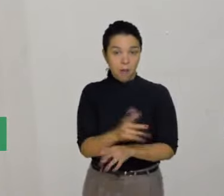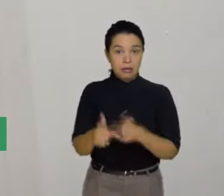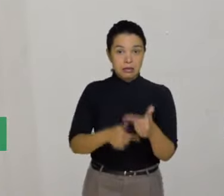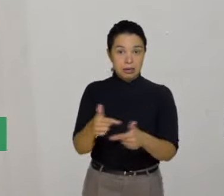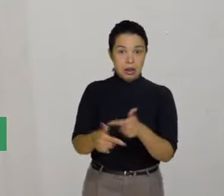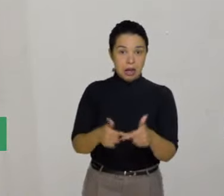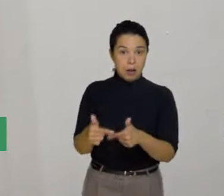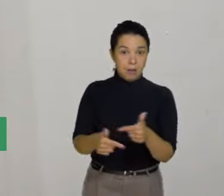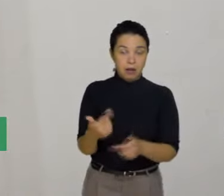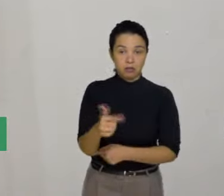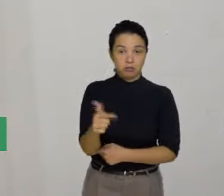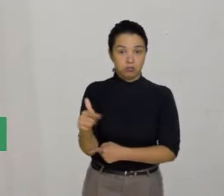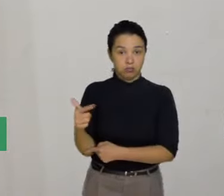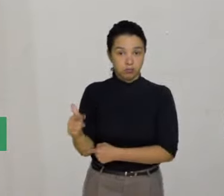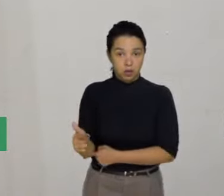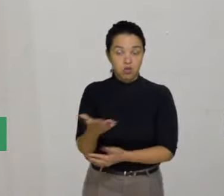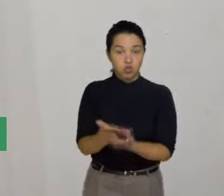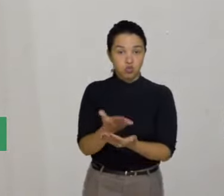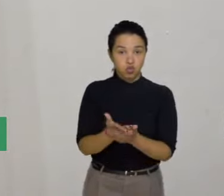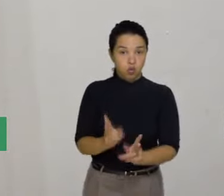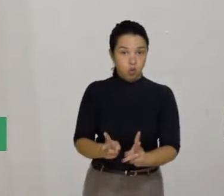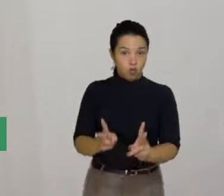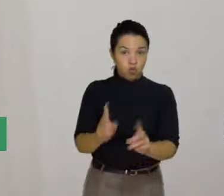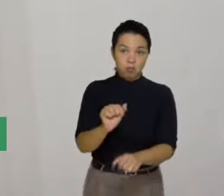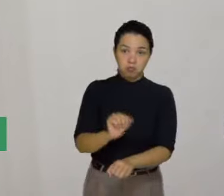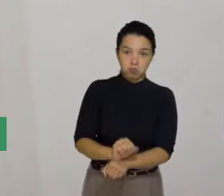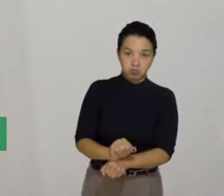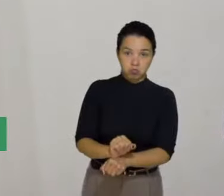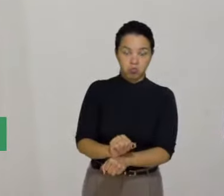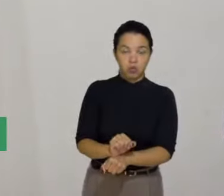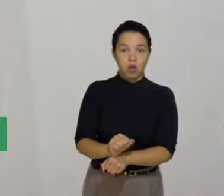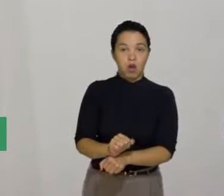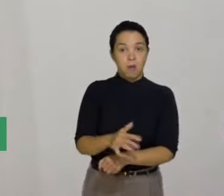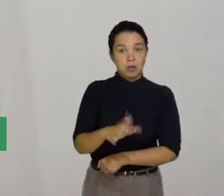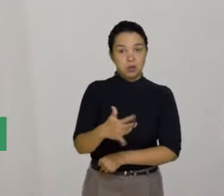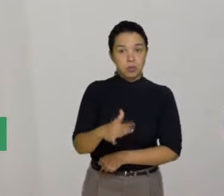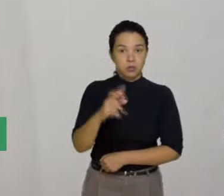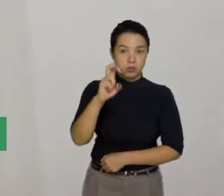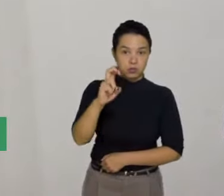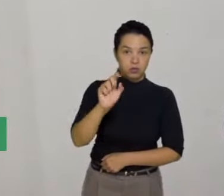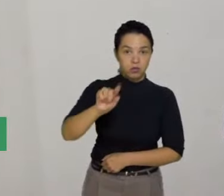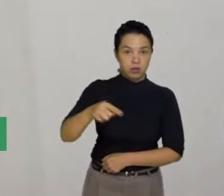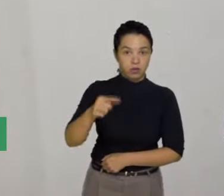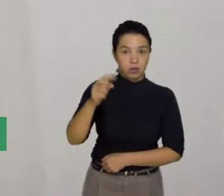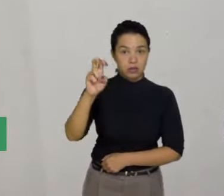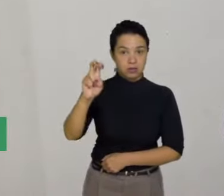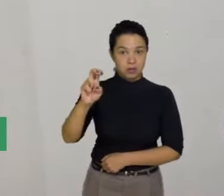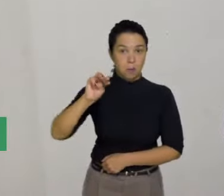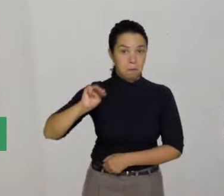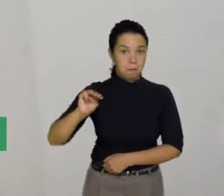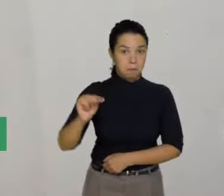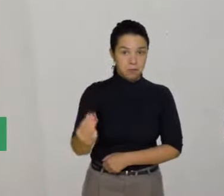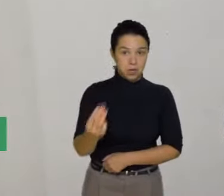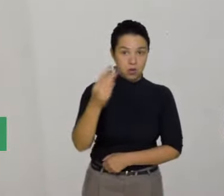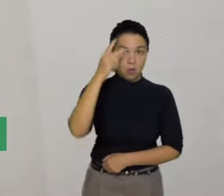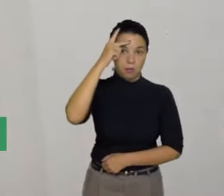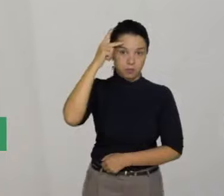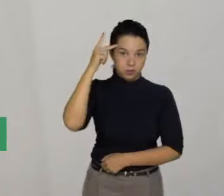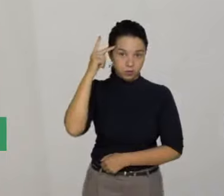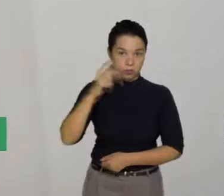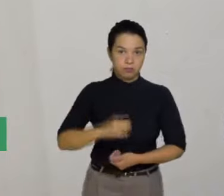estudos, o número é de aproximadamente 5,5 milhões de pessoas. Por